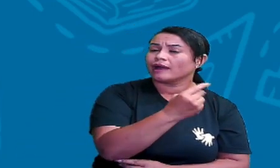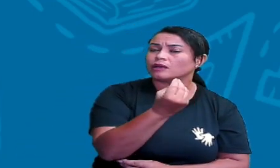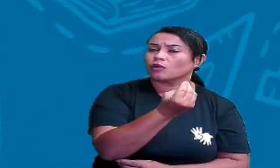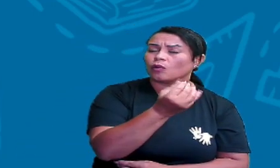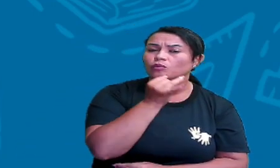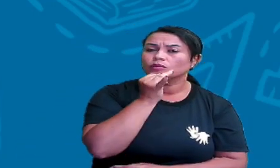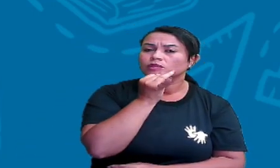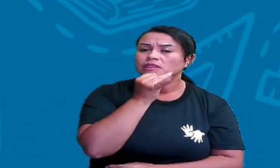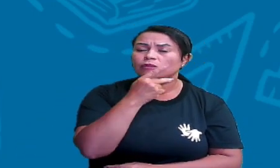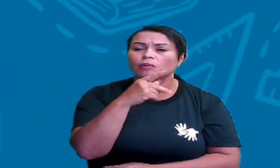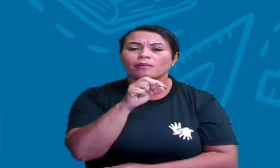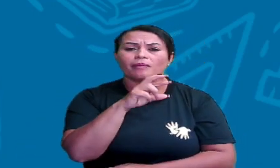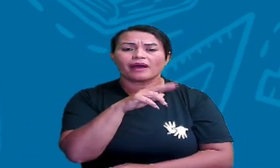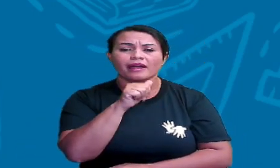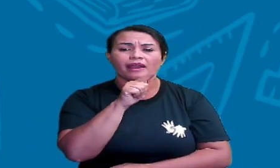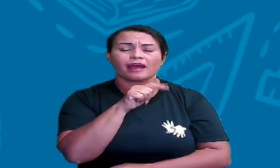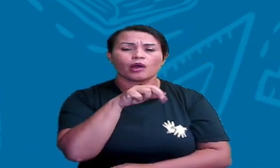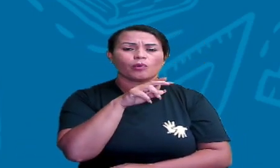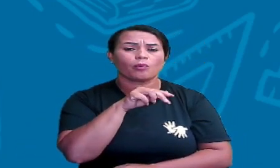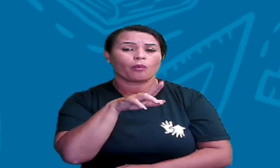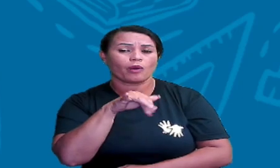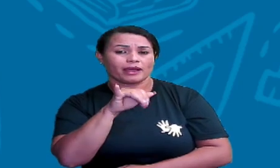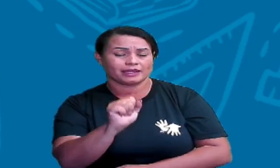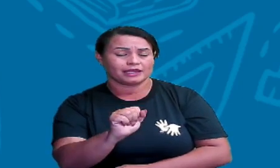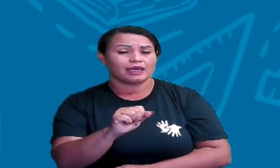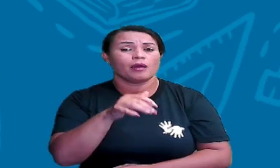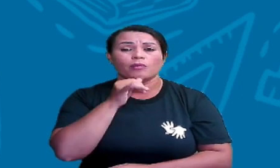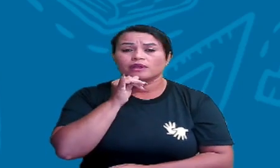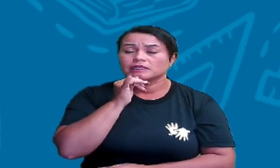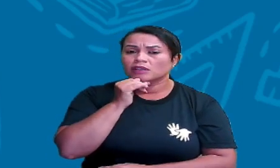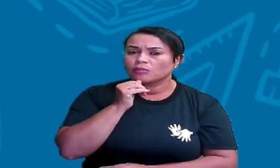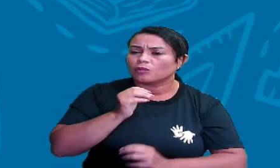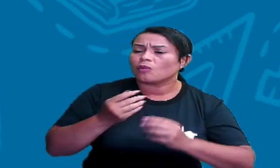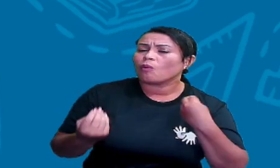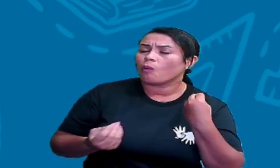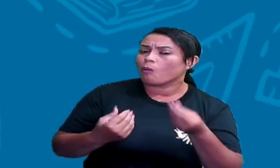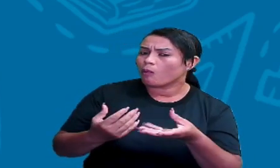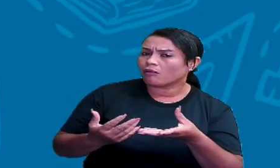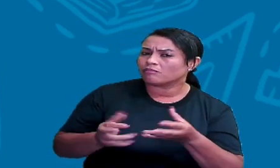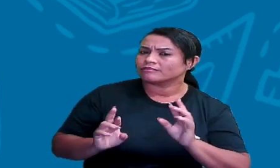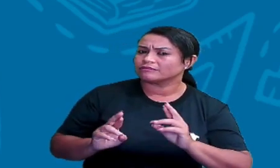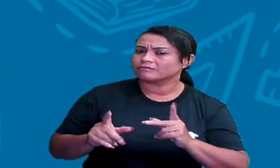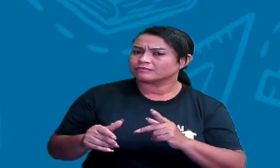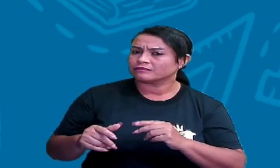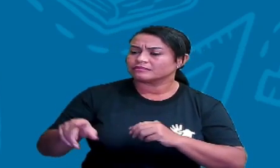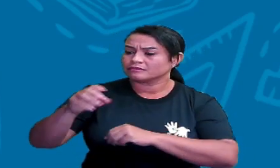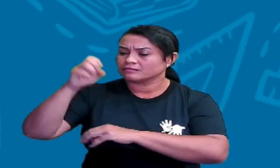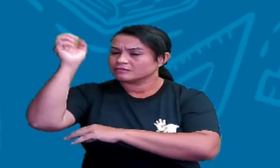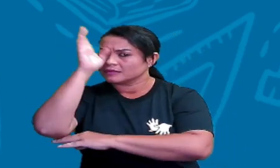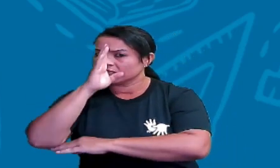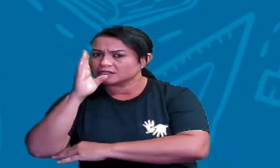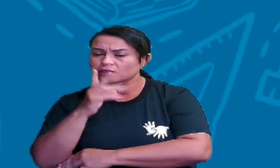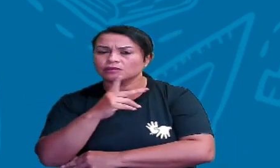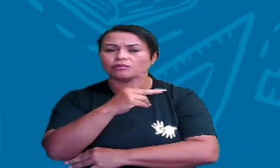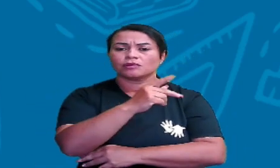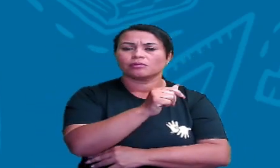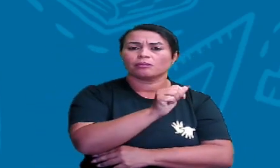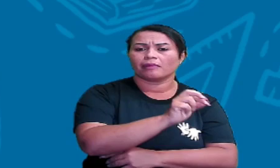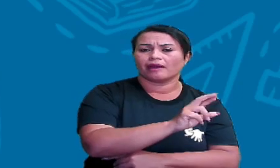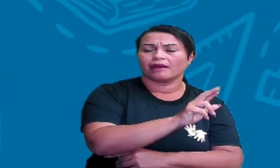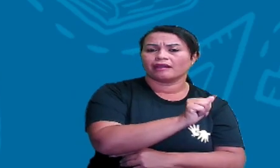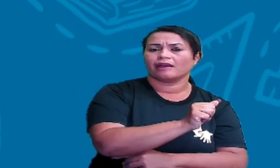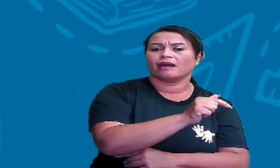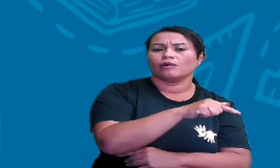a fronteira entre o Brasil e o Paraguai. Por quê? Porque a fronteira ela